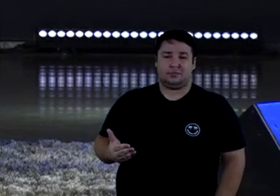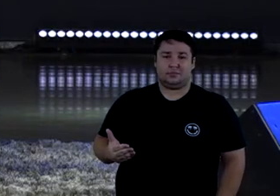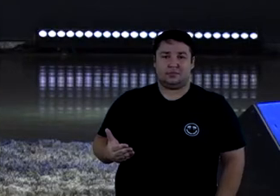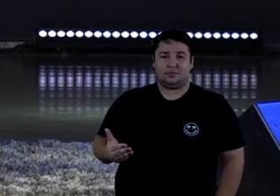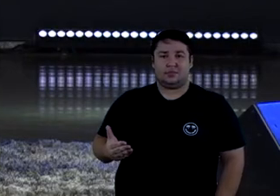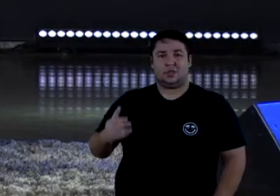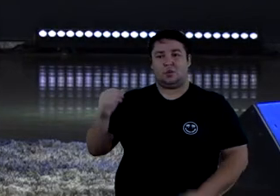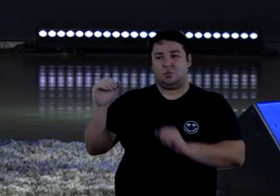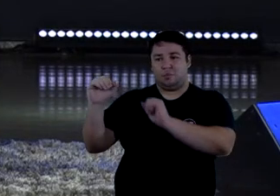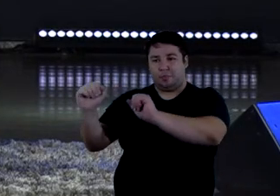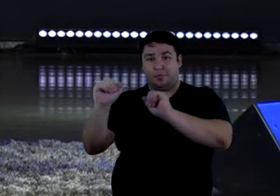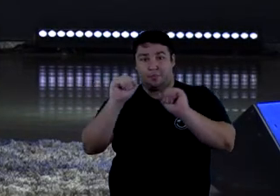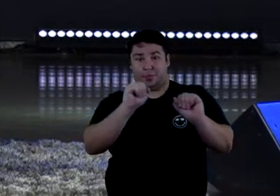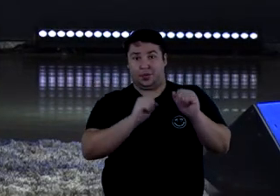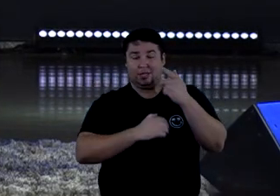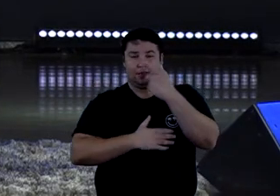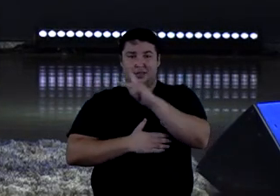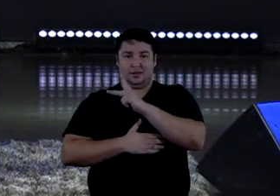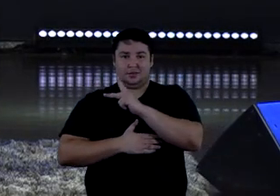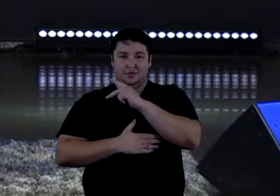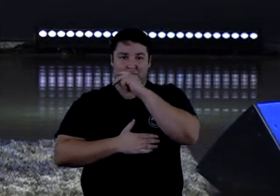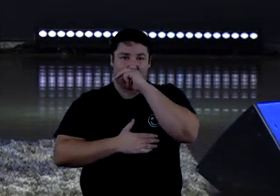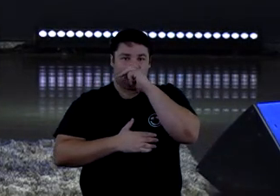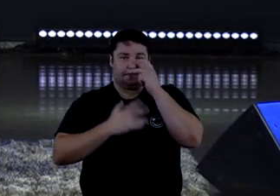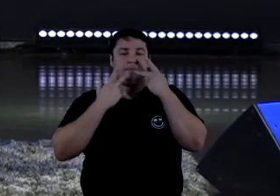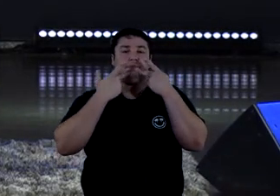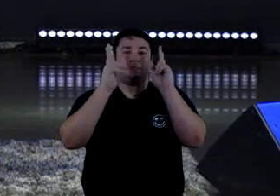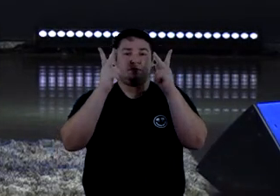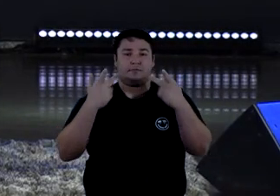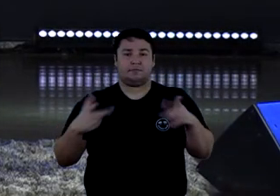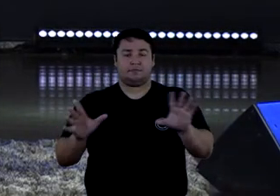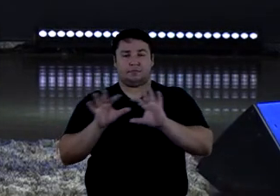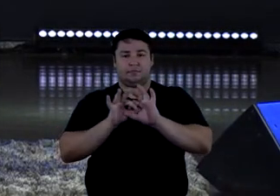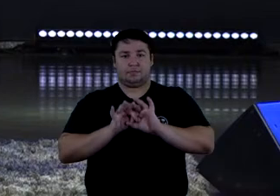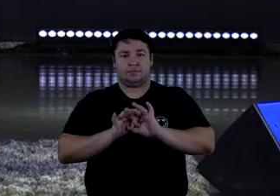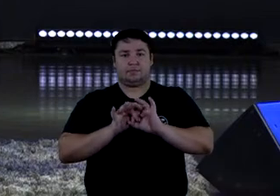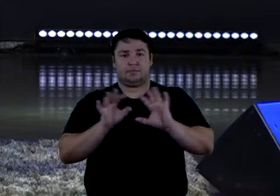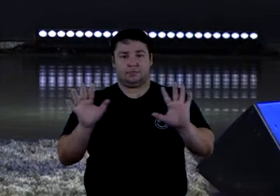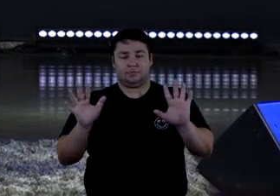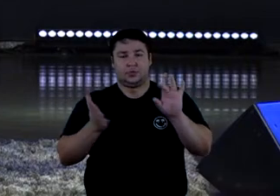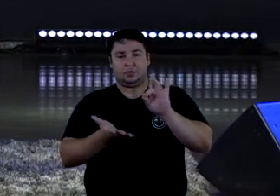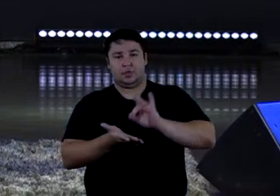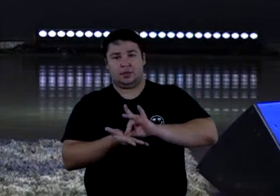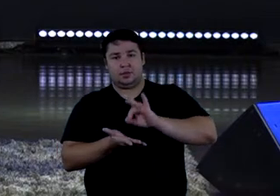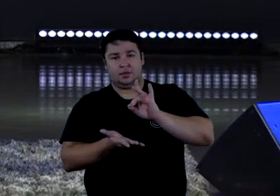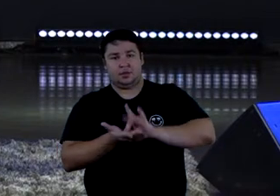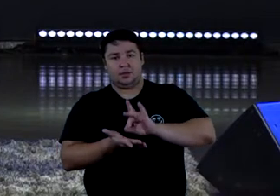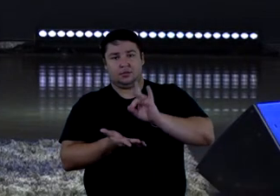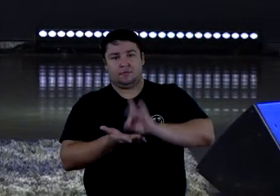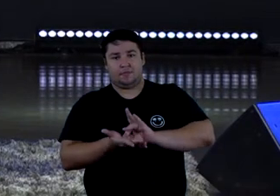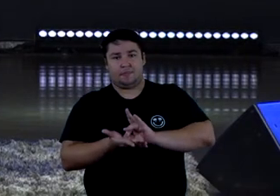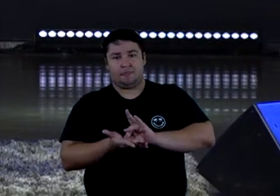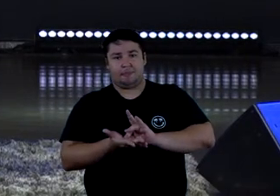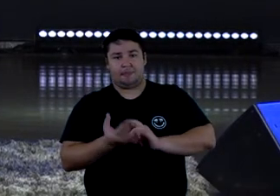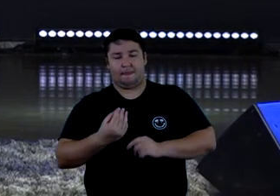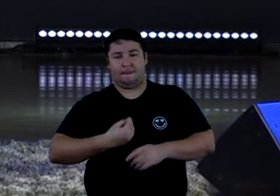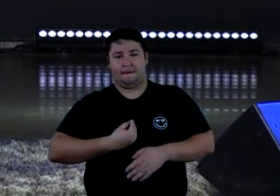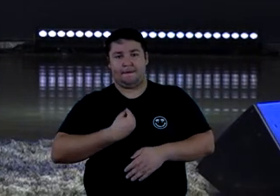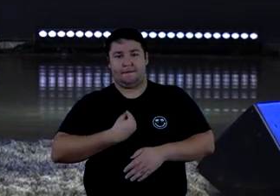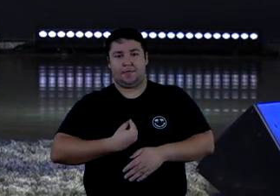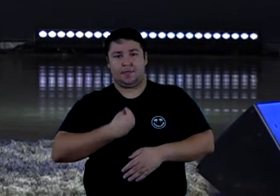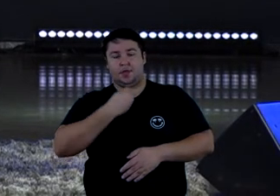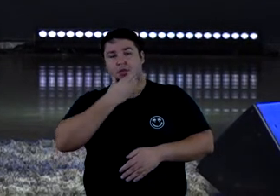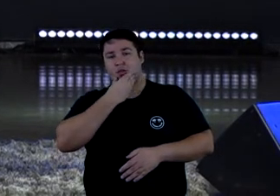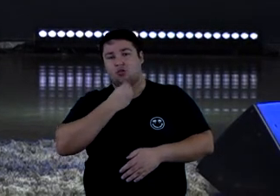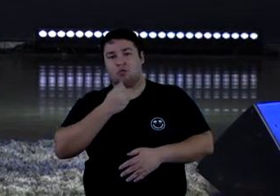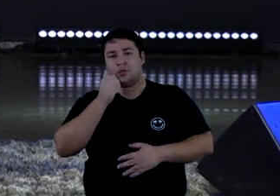E com teu poder. Que essa palavra que foi liberada possa se tornar uma realidade na vida desses homens